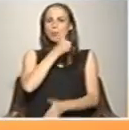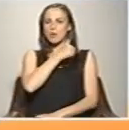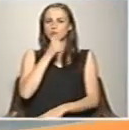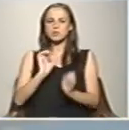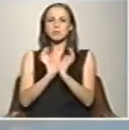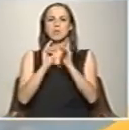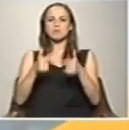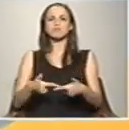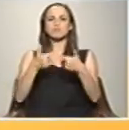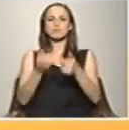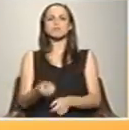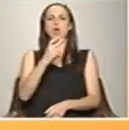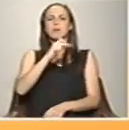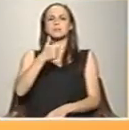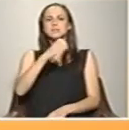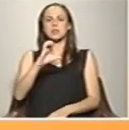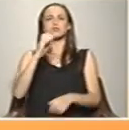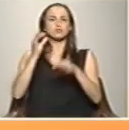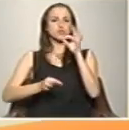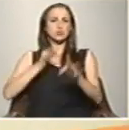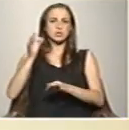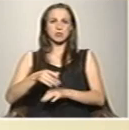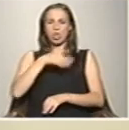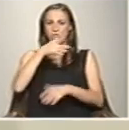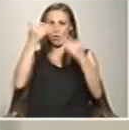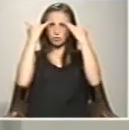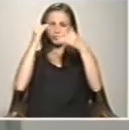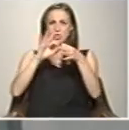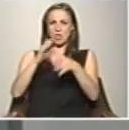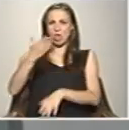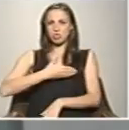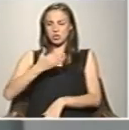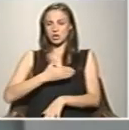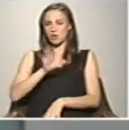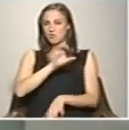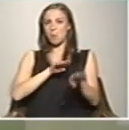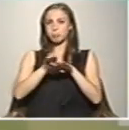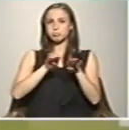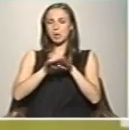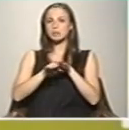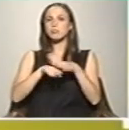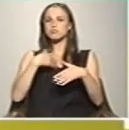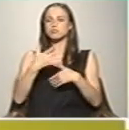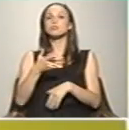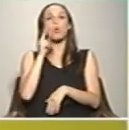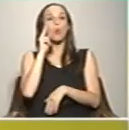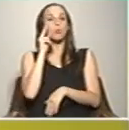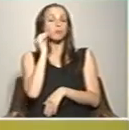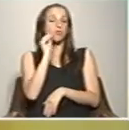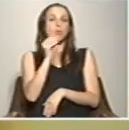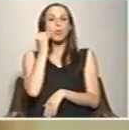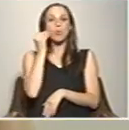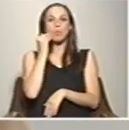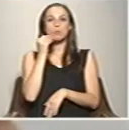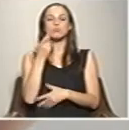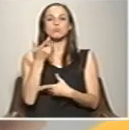site ABC Justiça, onde há informação sobre os direitos e formas práticas de os exercer, o papel dos intervenientes e